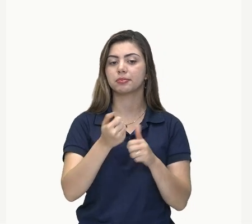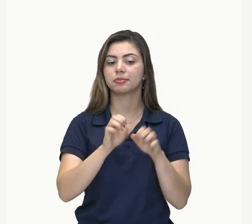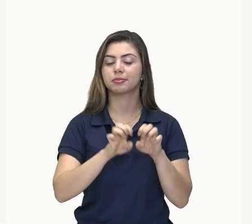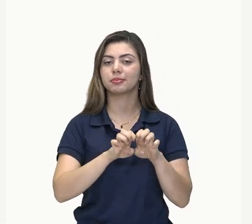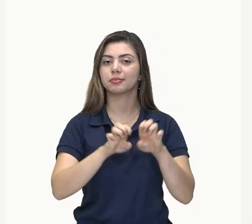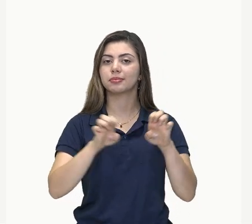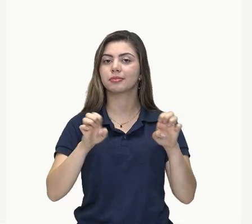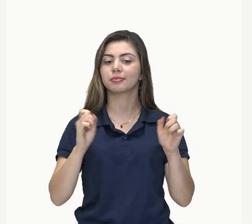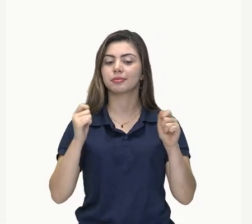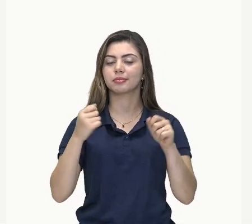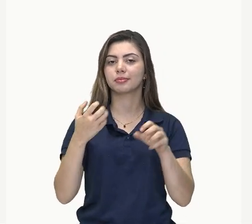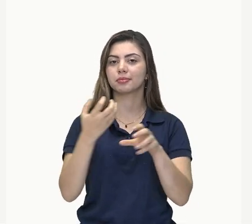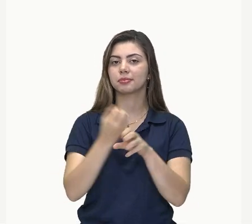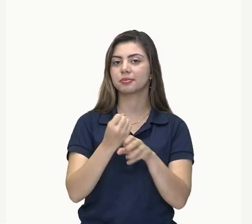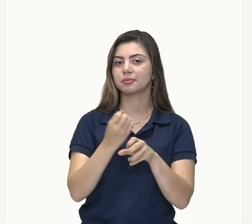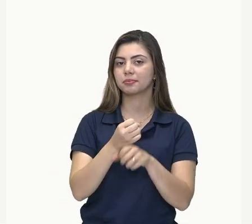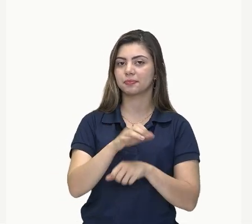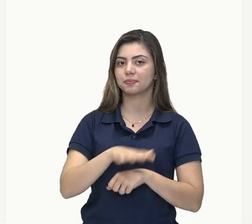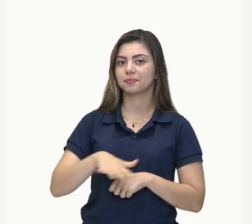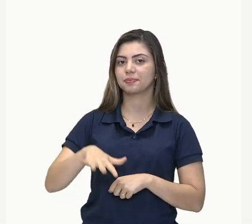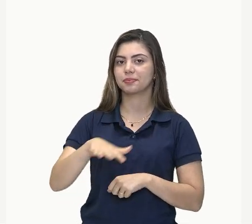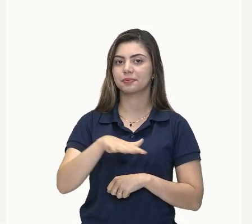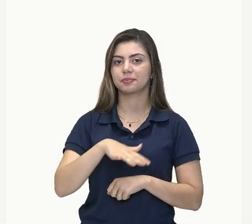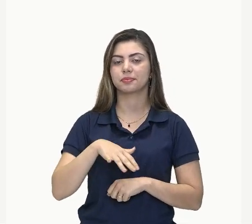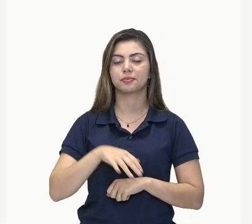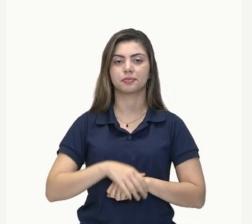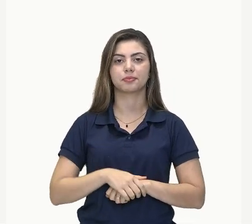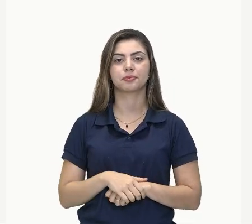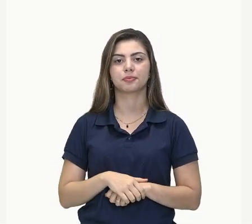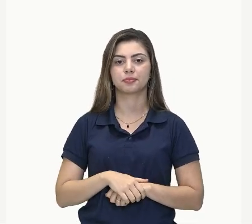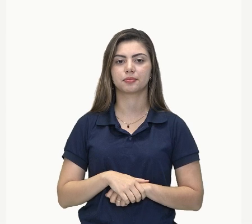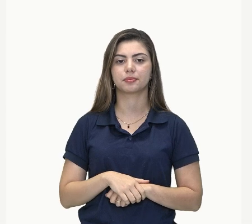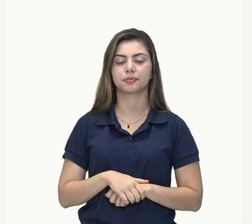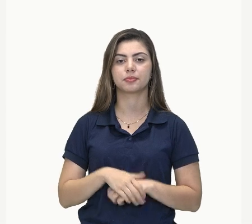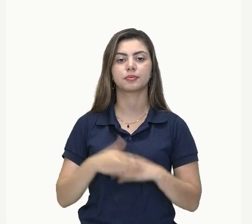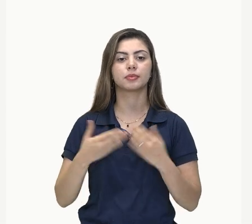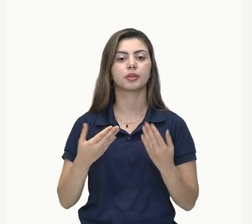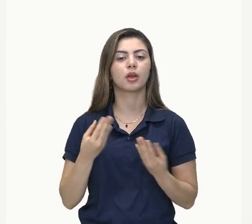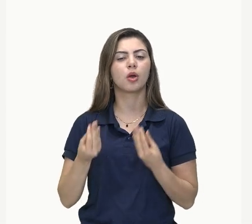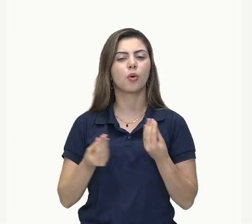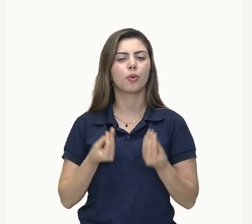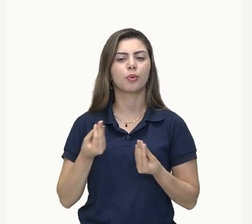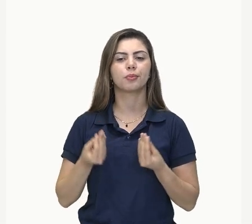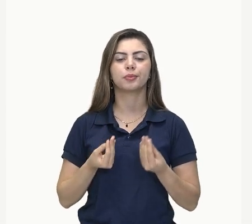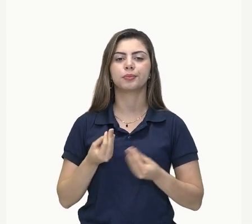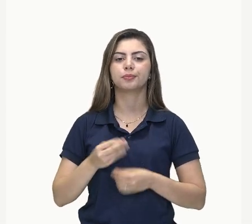calcula a área, tá? Então vai ficar assim, ó.